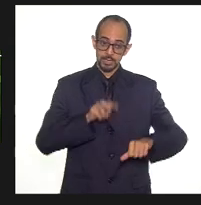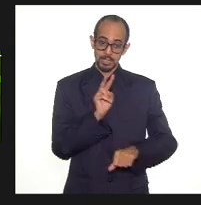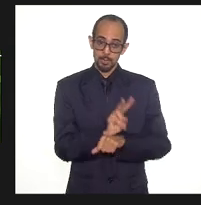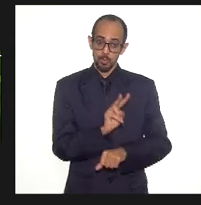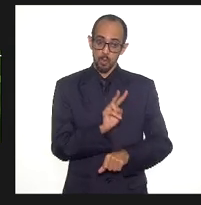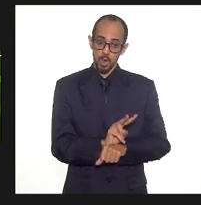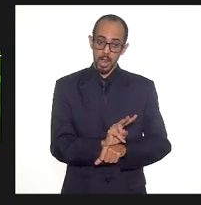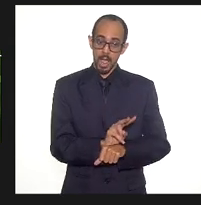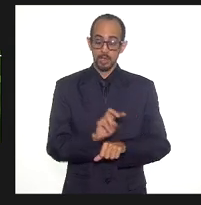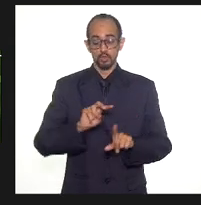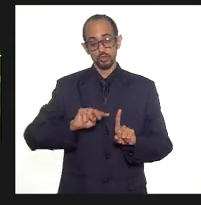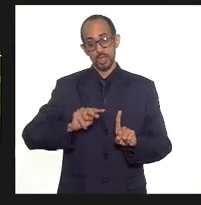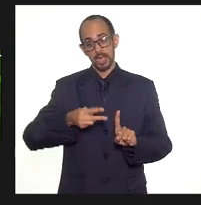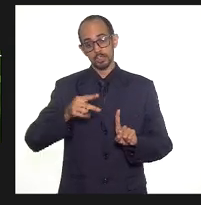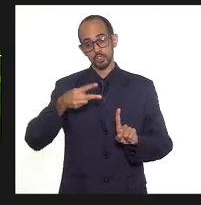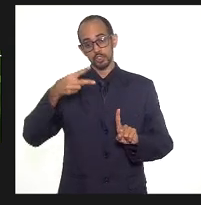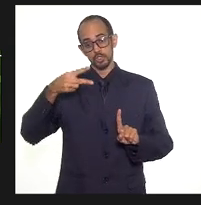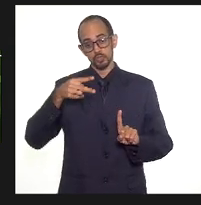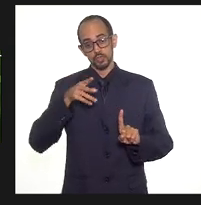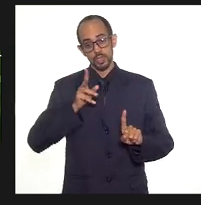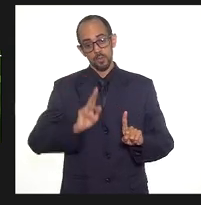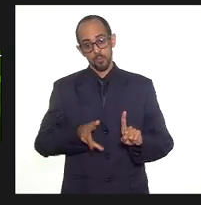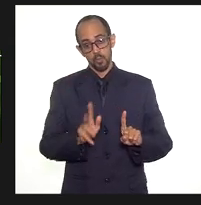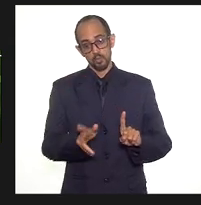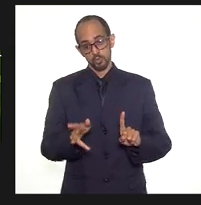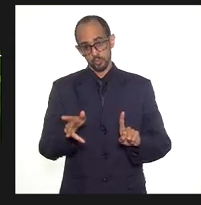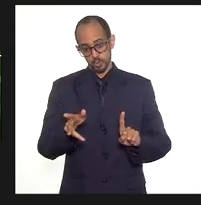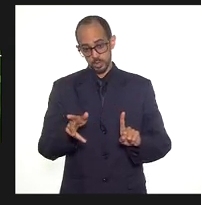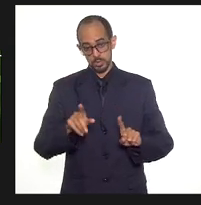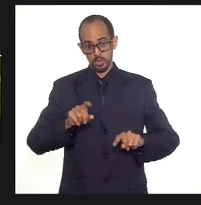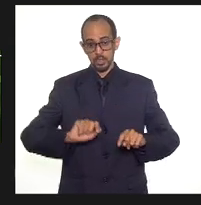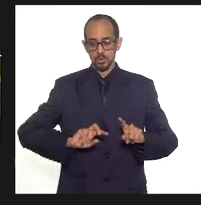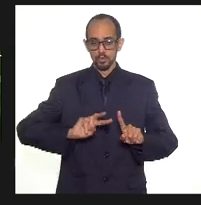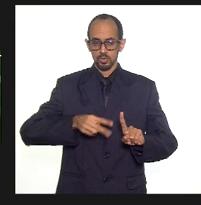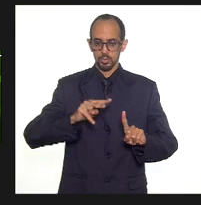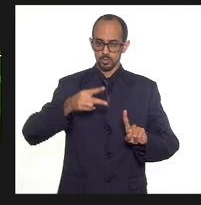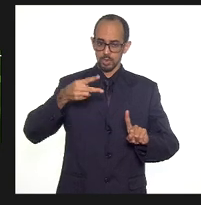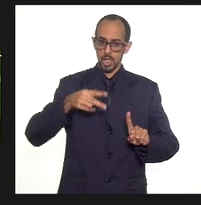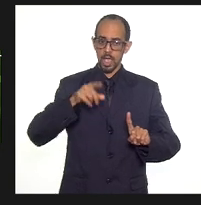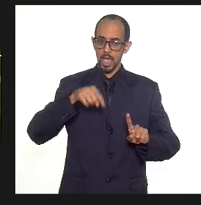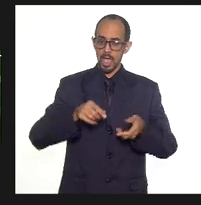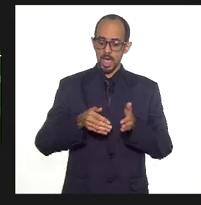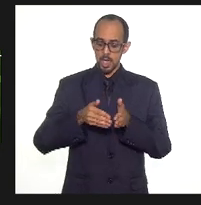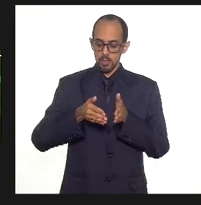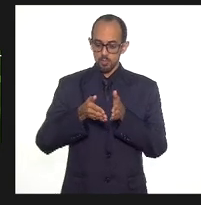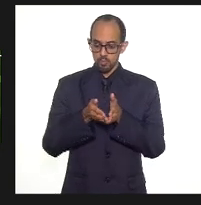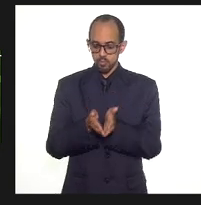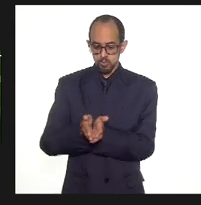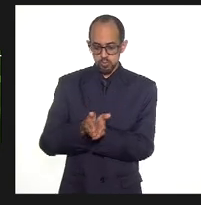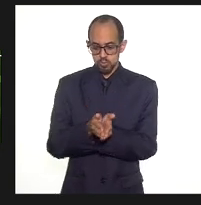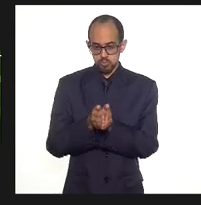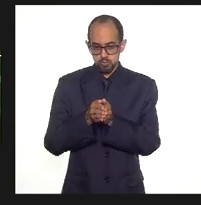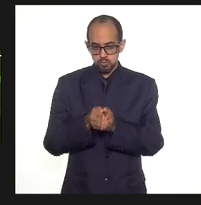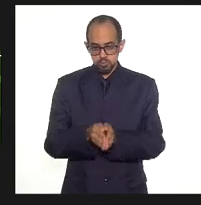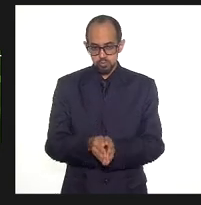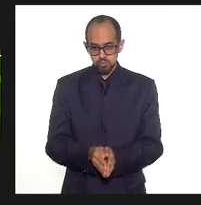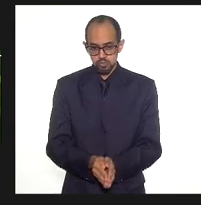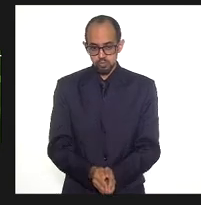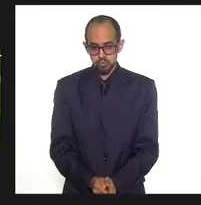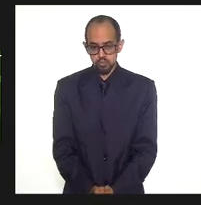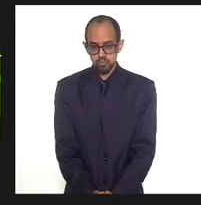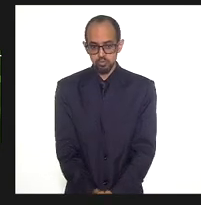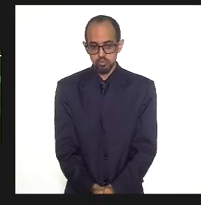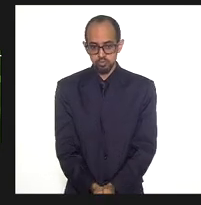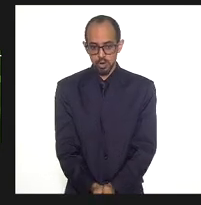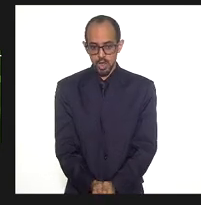bens permanentes são os equipamentos submarinos e as plataformas ditas próprias. Ou